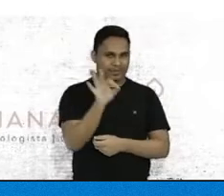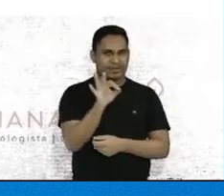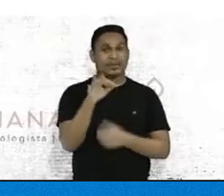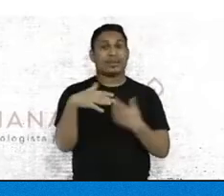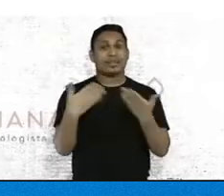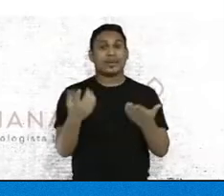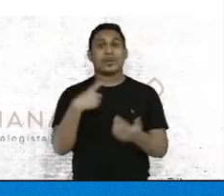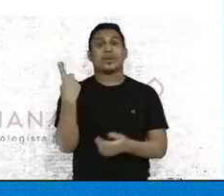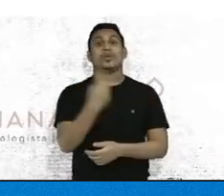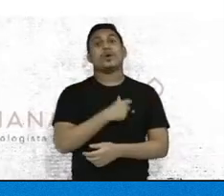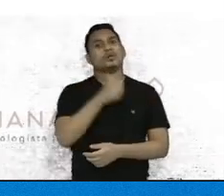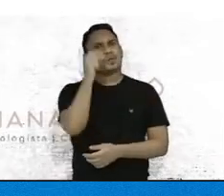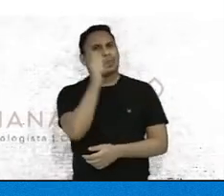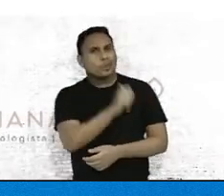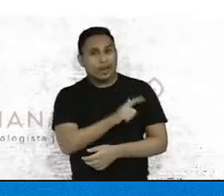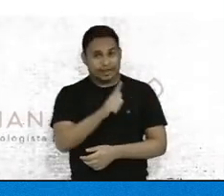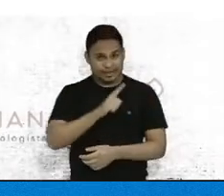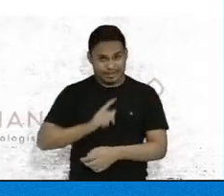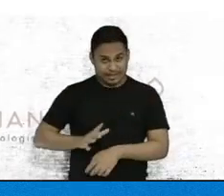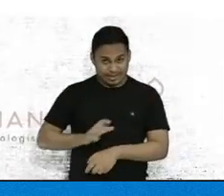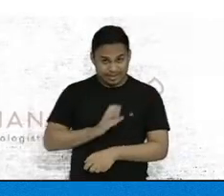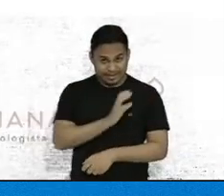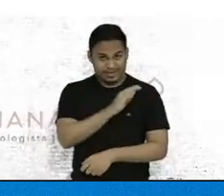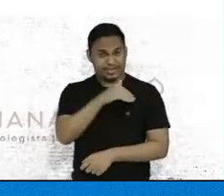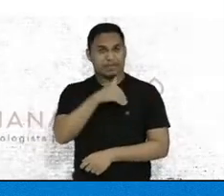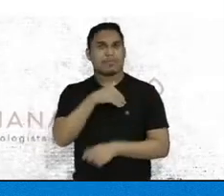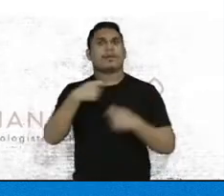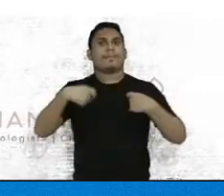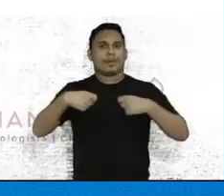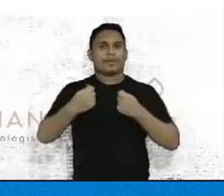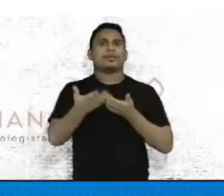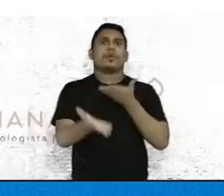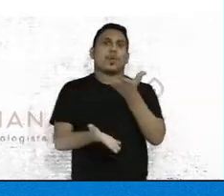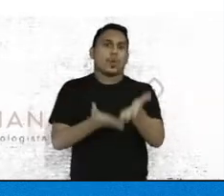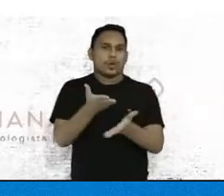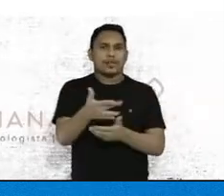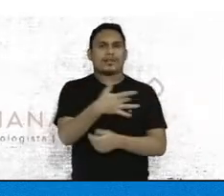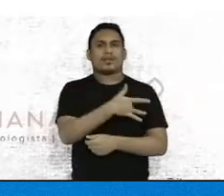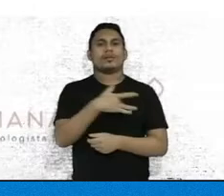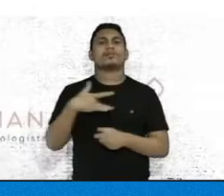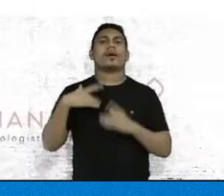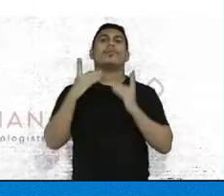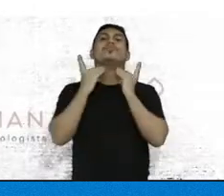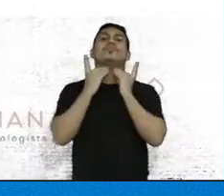tem câncer de mama, a gente tem que ter muito cuidado com a sua saúde de tireoide, tá?